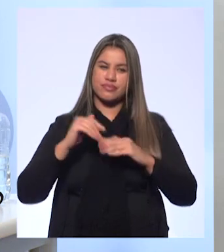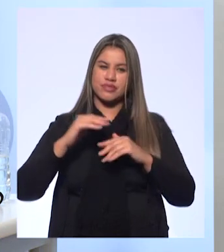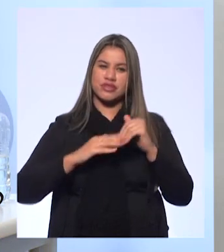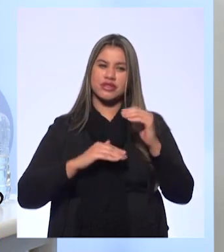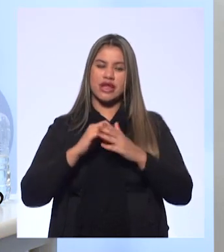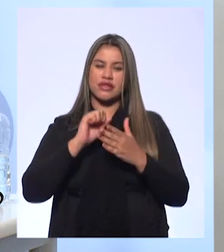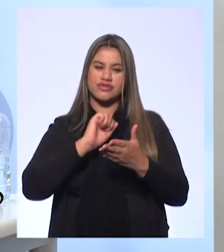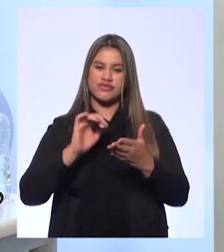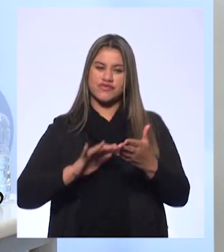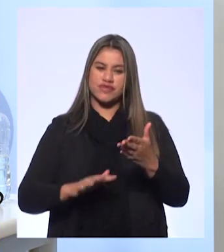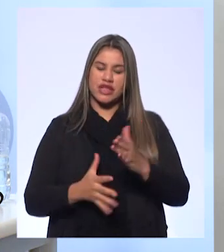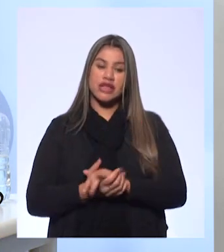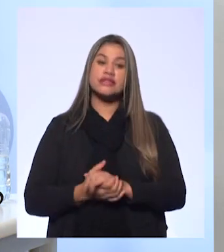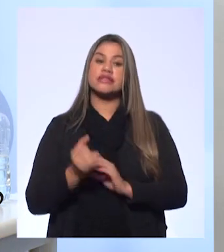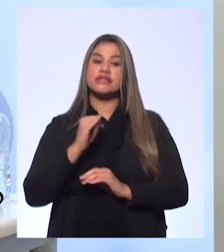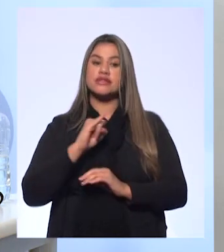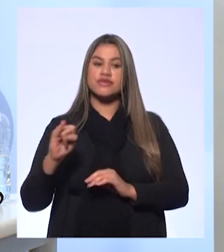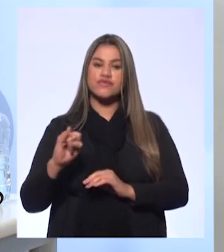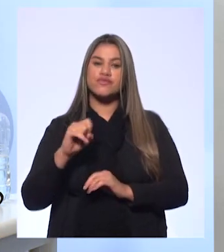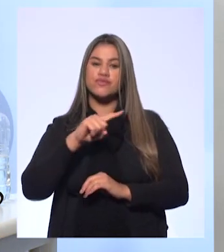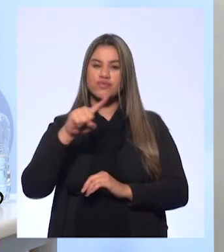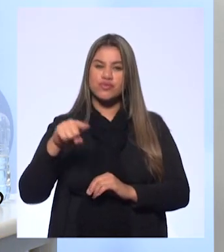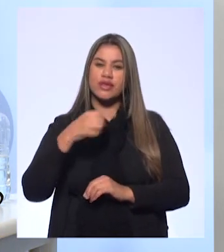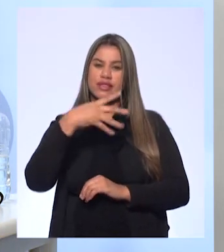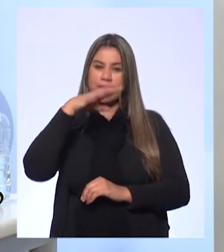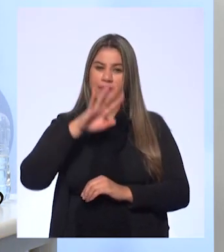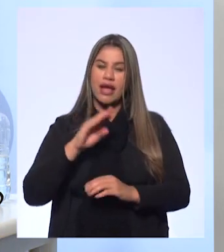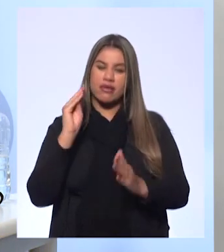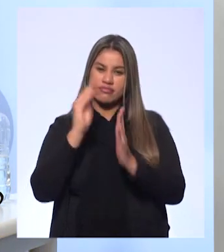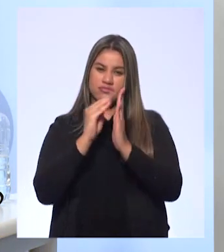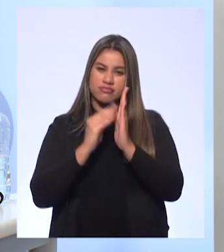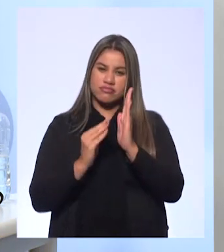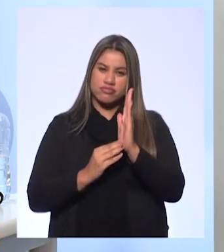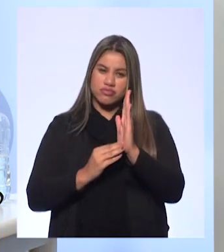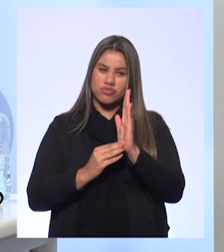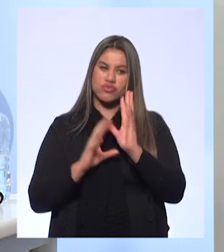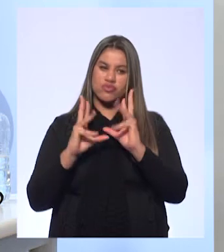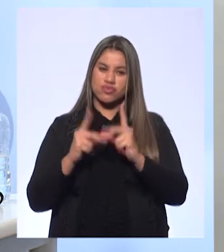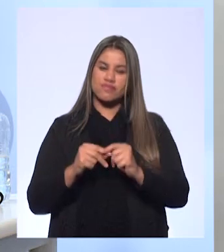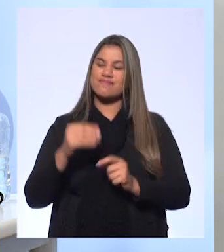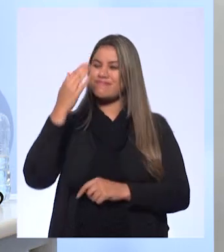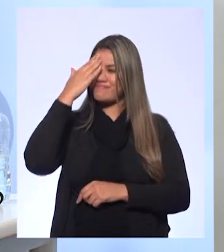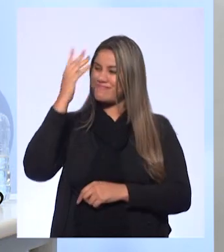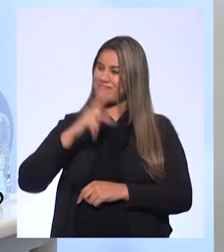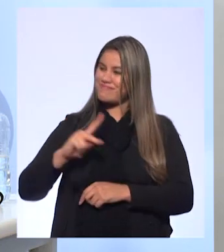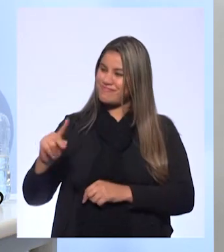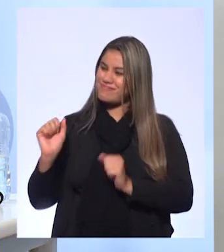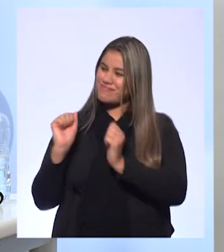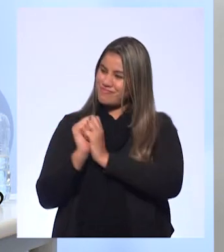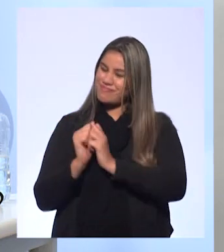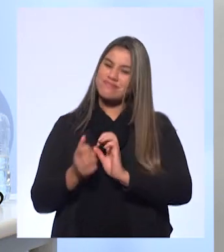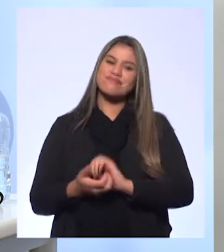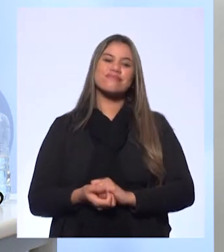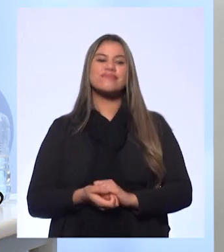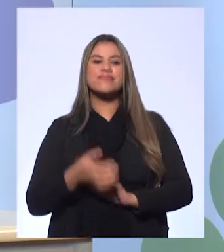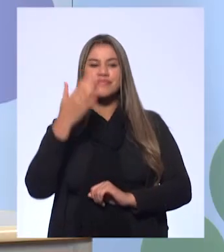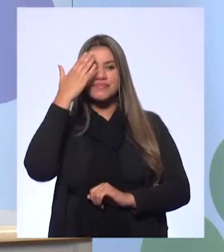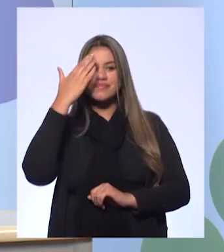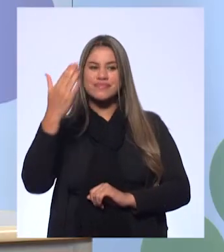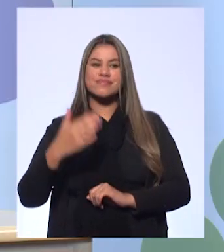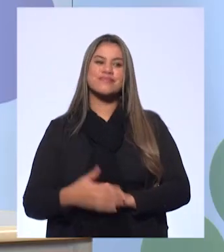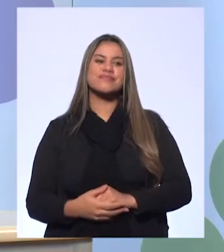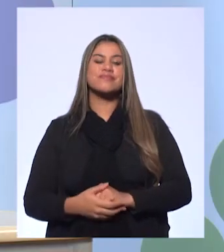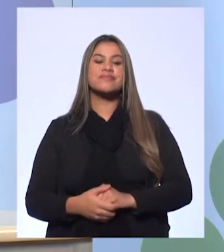trabalho. E, se vocês puderem completar a tabela, né? Complete. Eu queria agradecer a professora Daniela pela participação da aula de hoje. Obrigada,